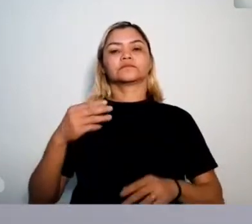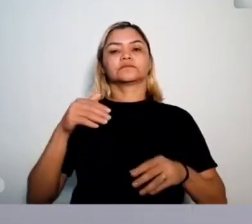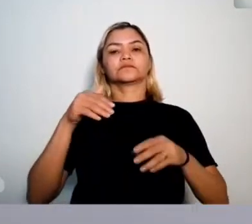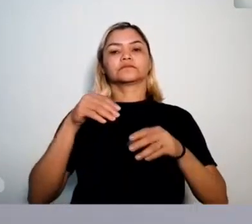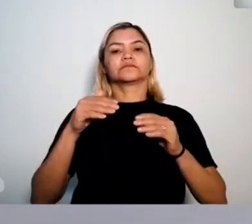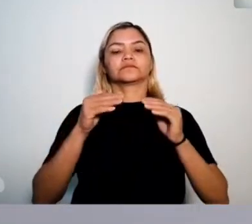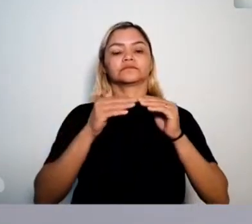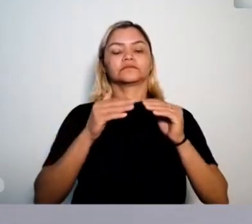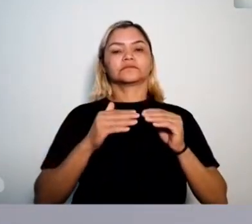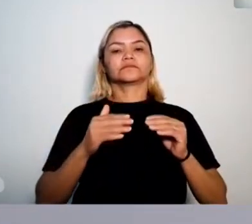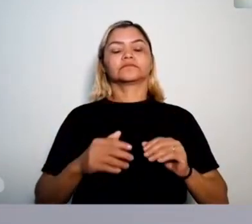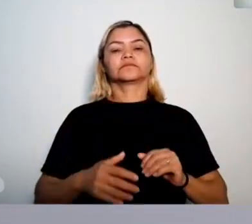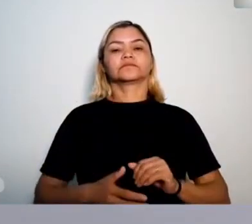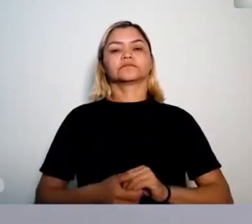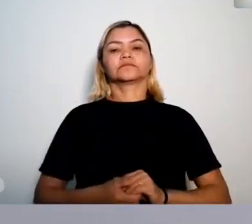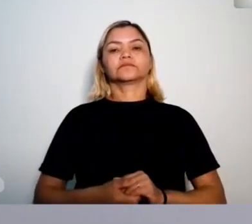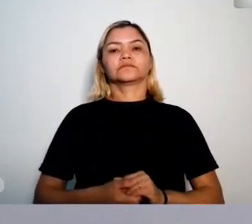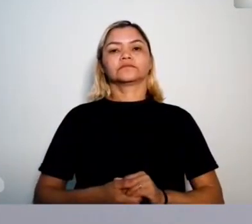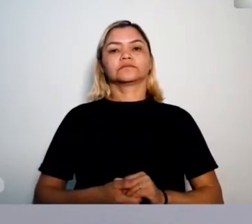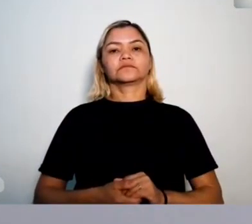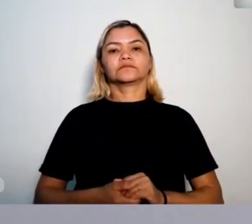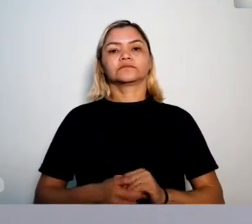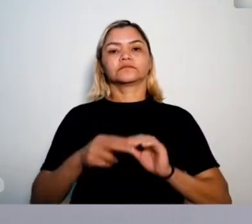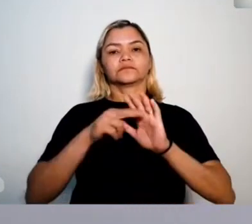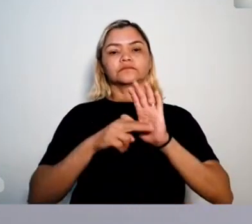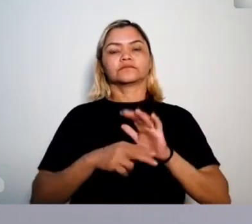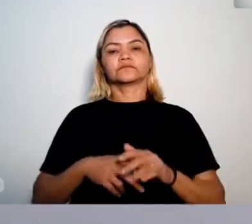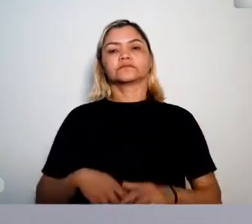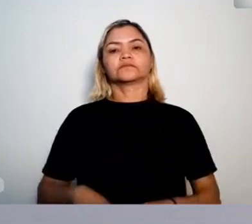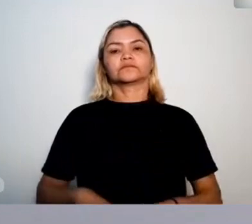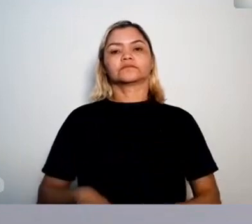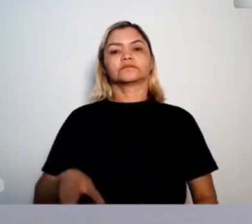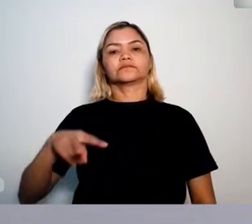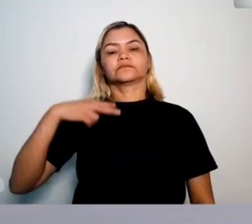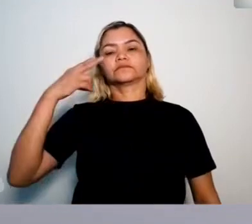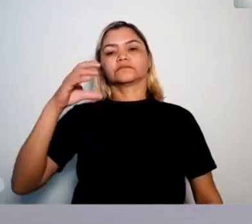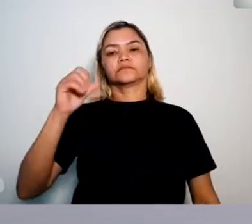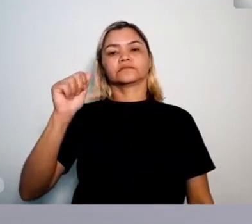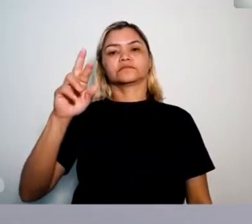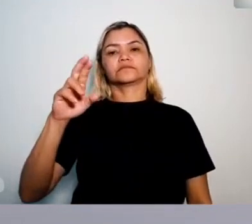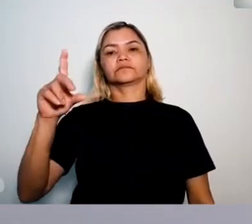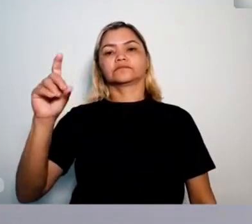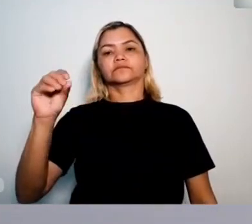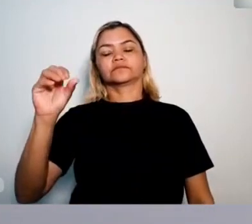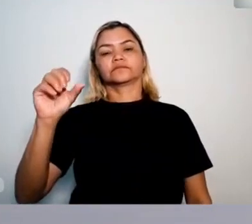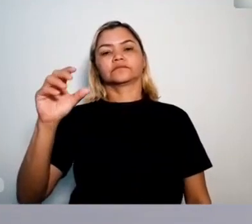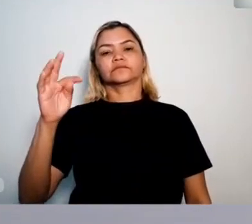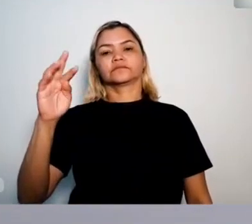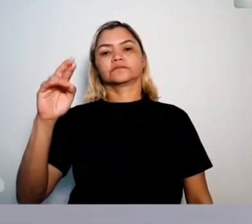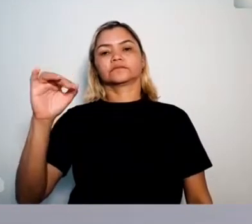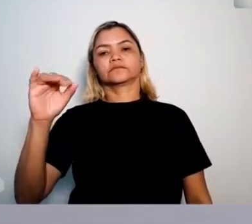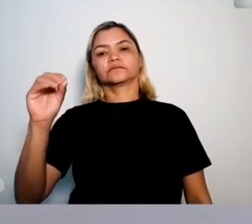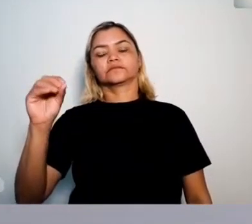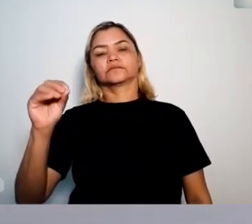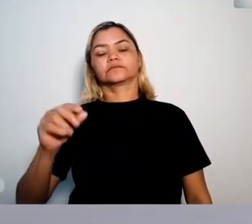Questão de ordem, senhor. Tem a palavra pela ordem, vereador Carlos Trigo. Eu solicito a verificação nominal para que eu possa saber a votação.